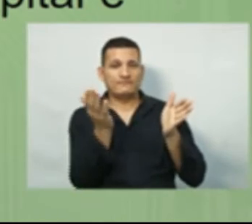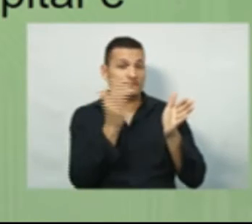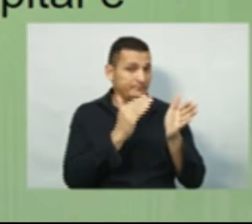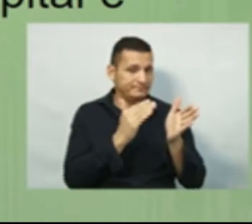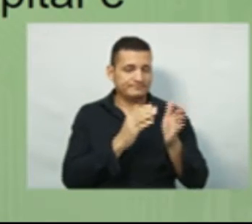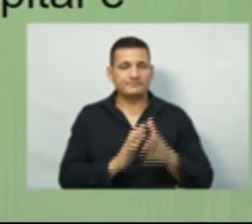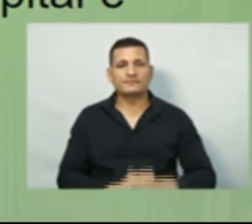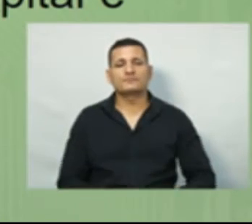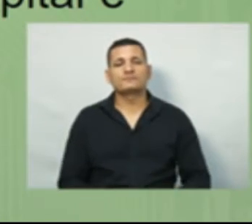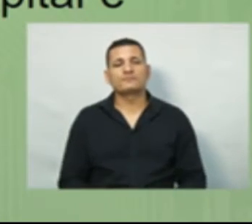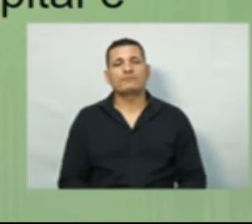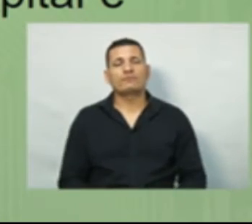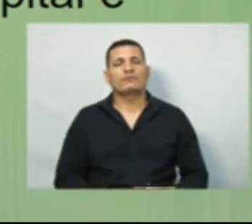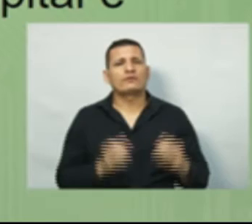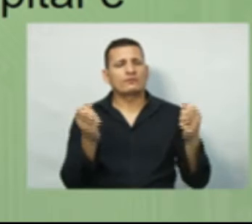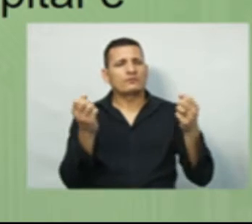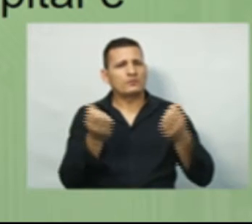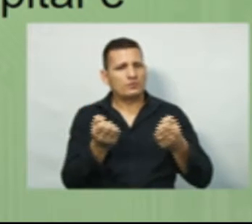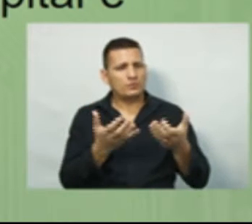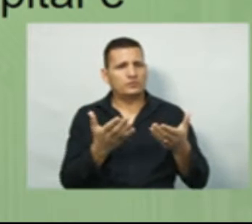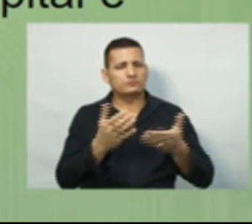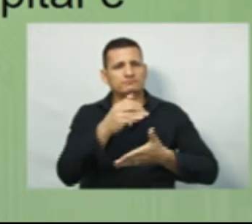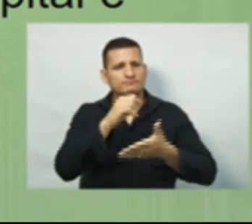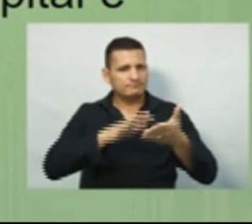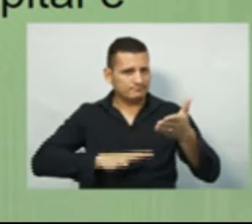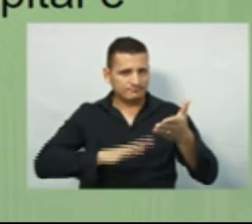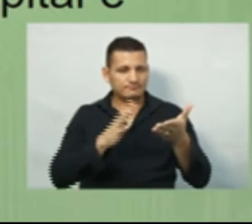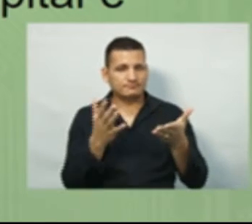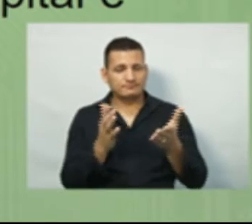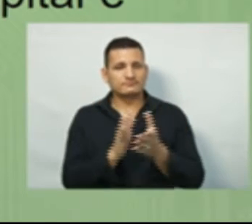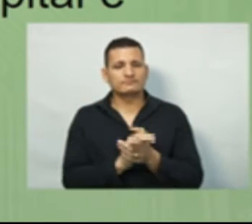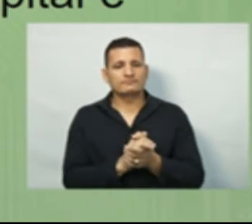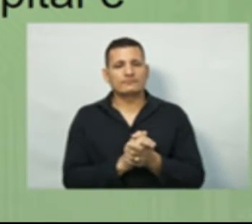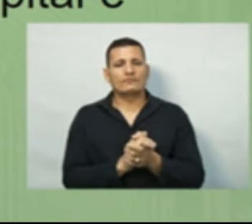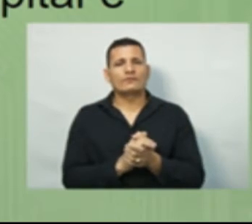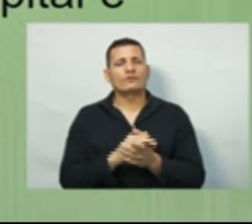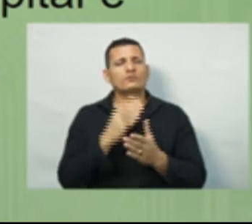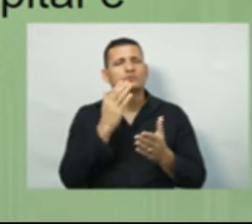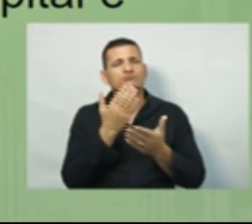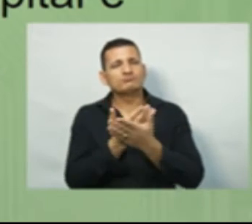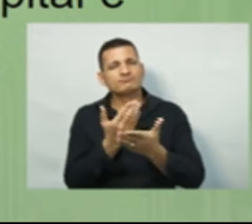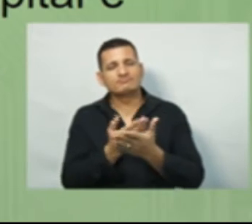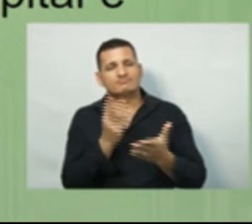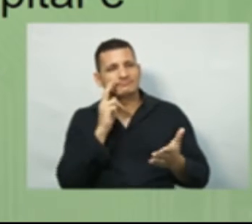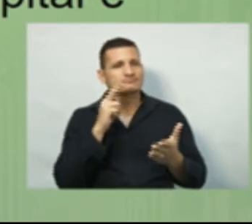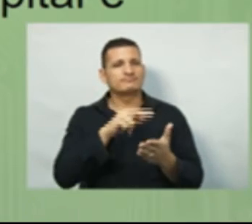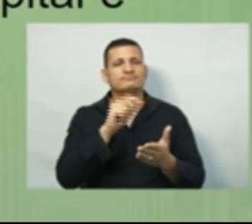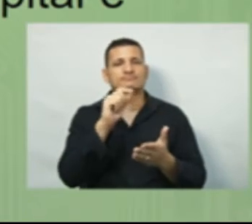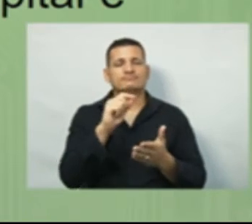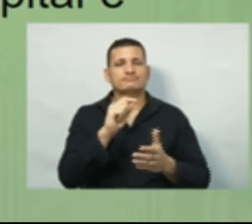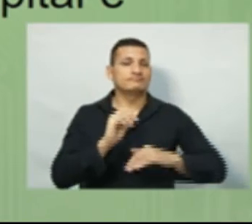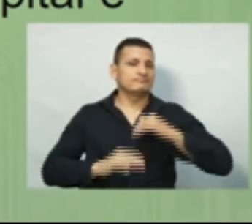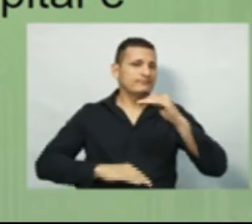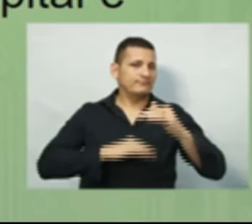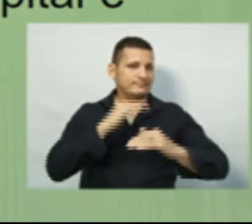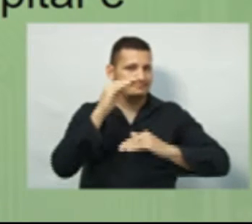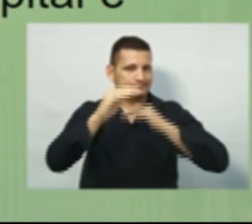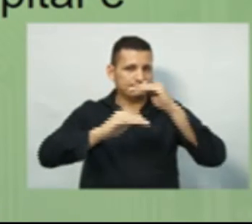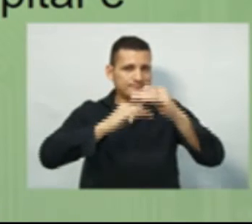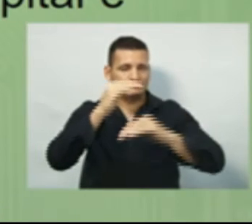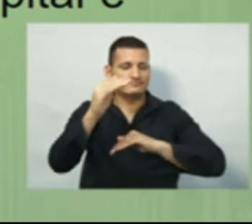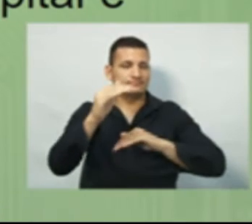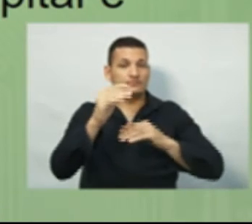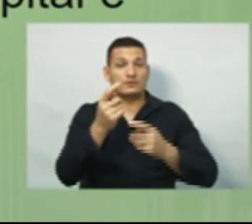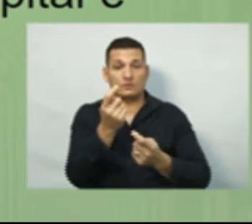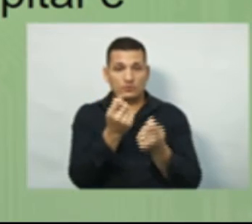Então, na atividade de sala de hoje, nós vimos que o desenvolvimento econômico é um fenômeno histórico que passa